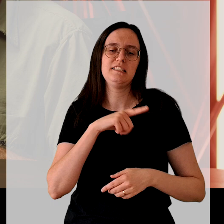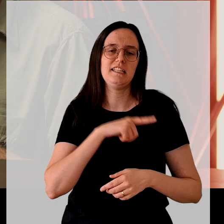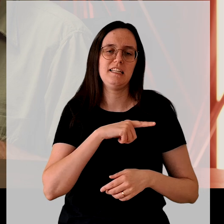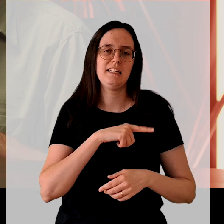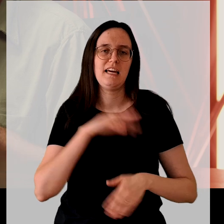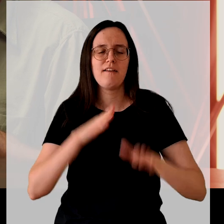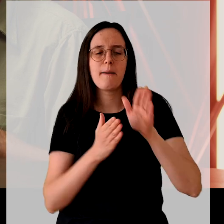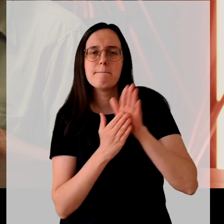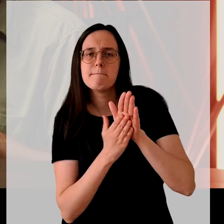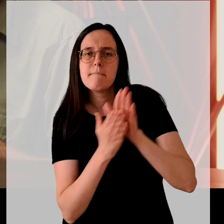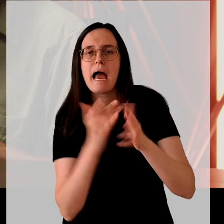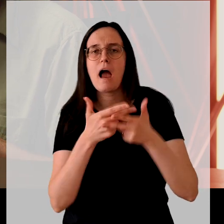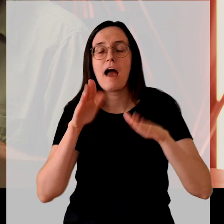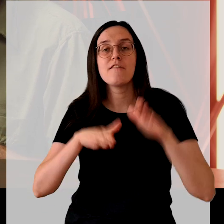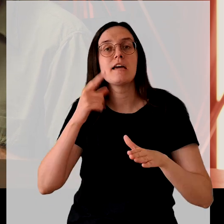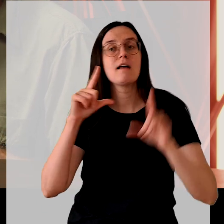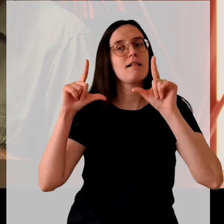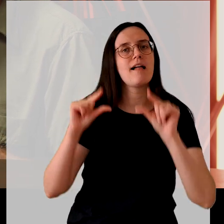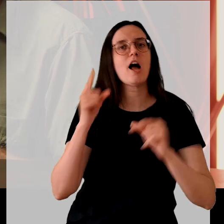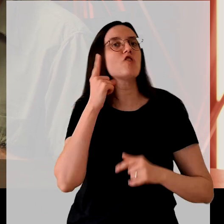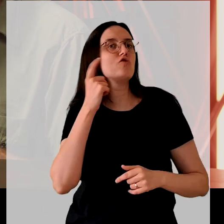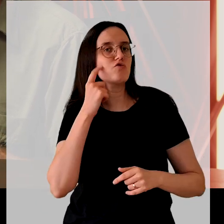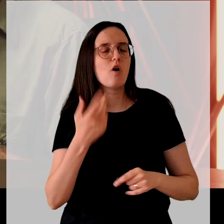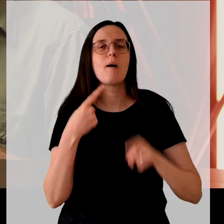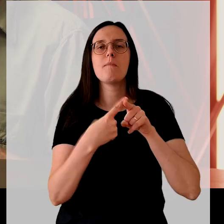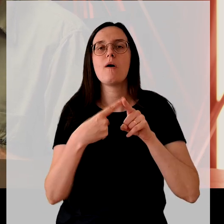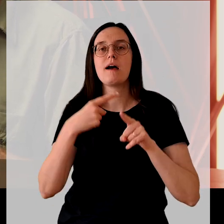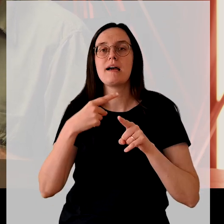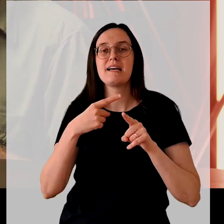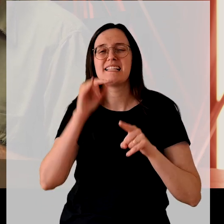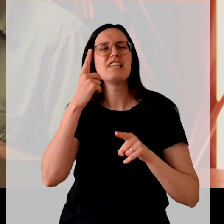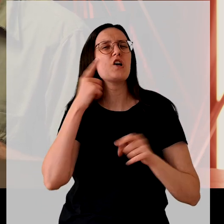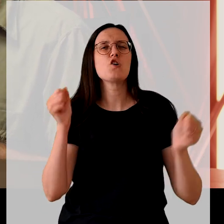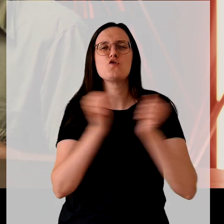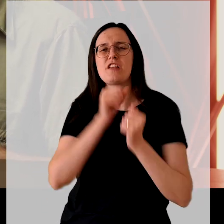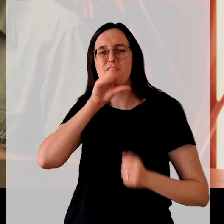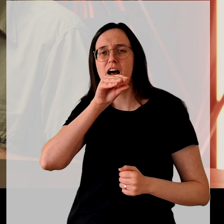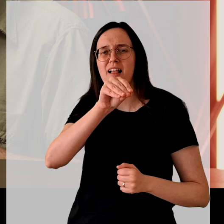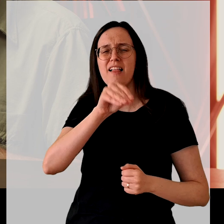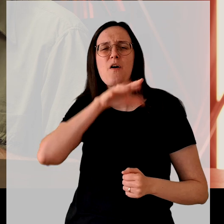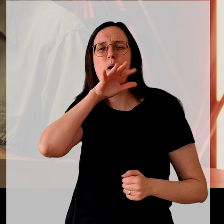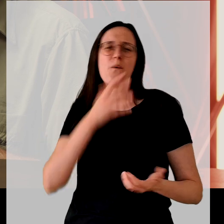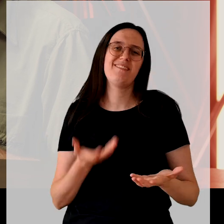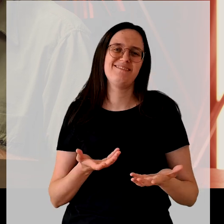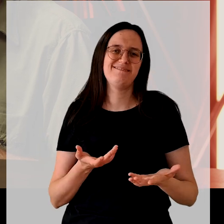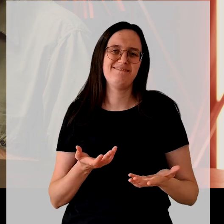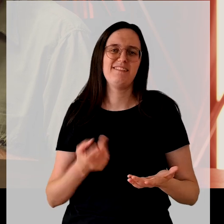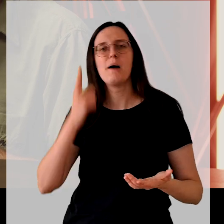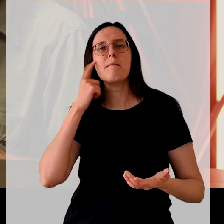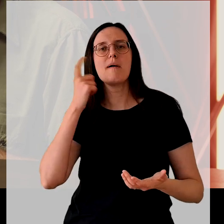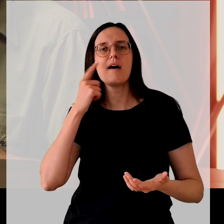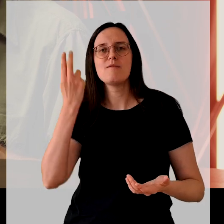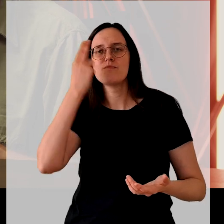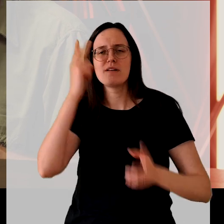coloca um EVA embaixo, alguma coisa para tirar um pouco desse som, porque se esse som for junto com a fala, é meio ruim, né?